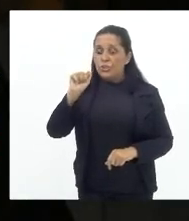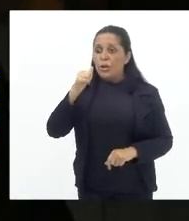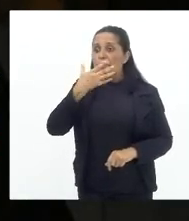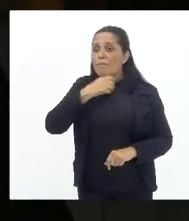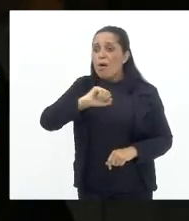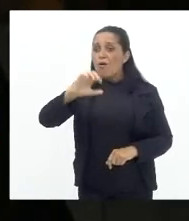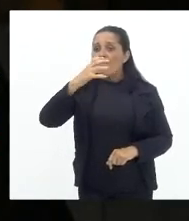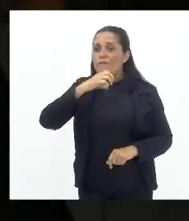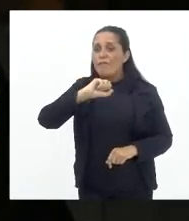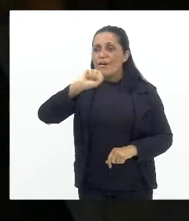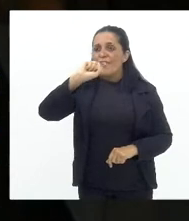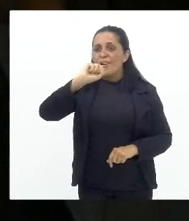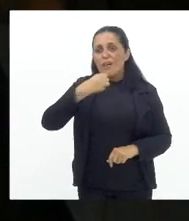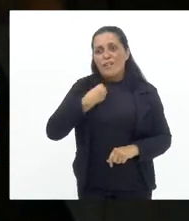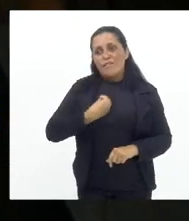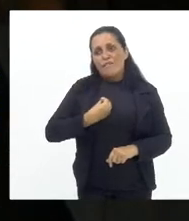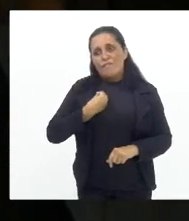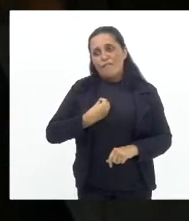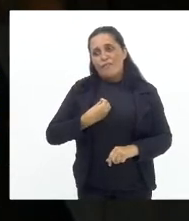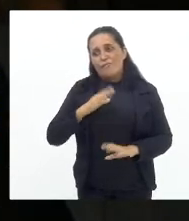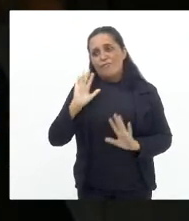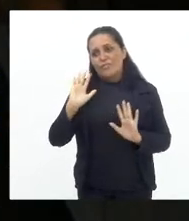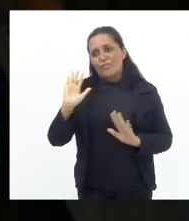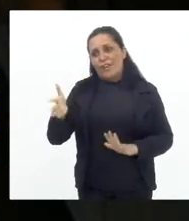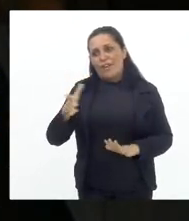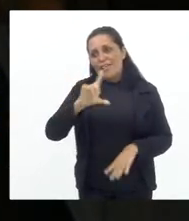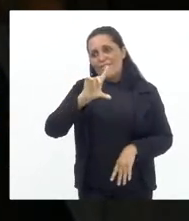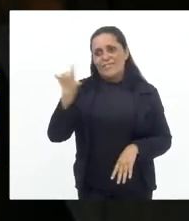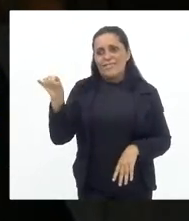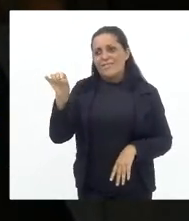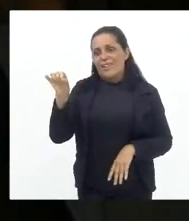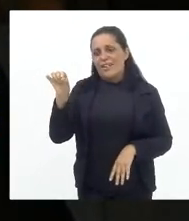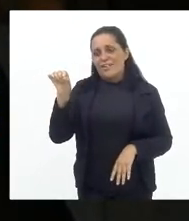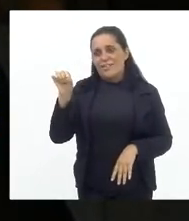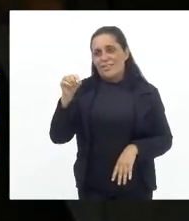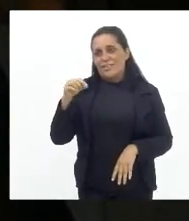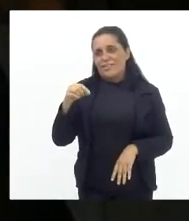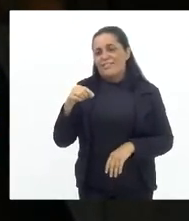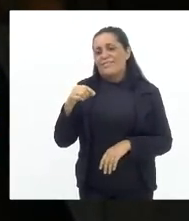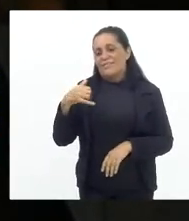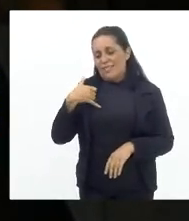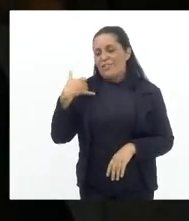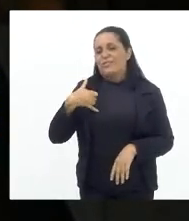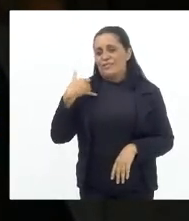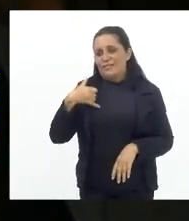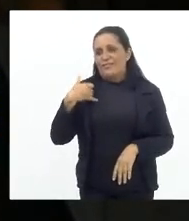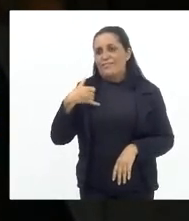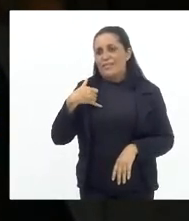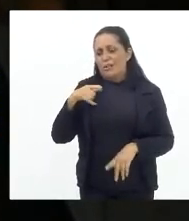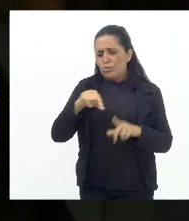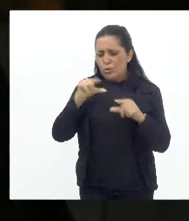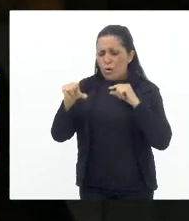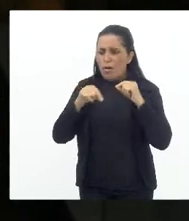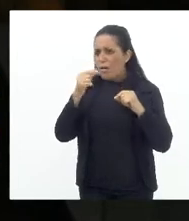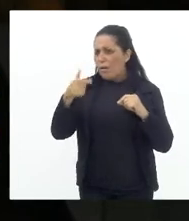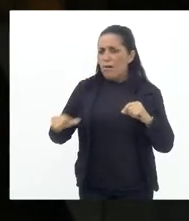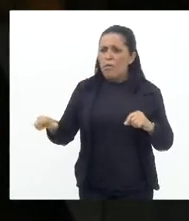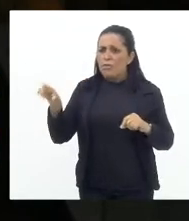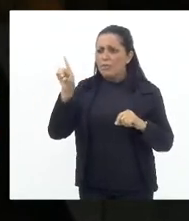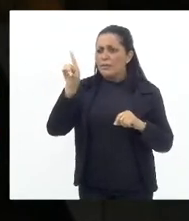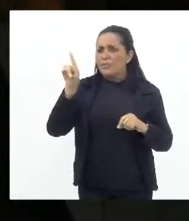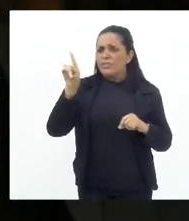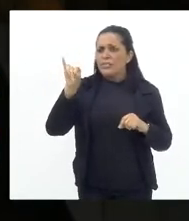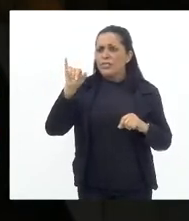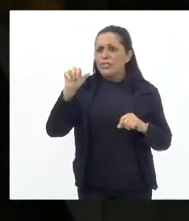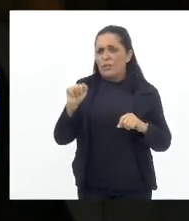Freyre se vivo fosse Faria 100 anos ou escolha uma outra data se